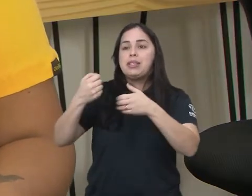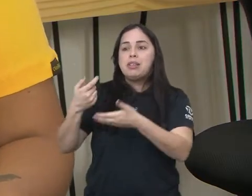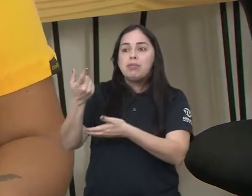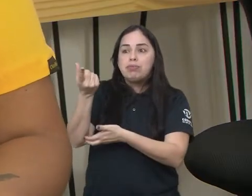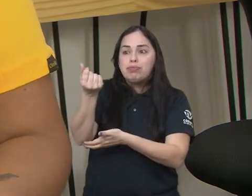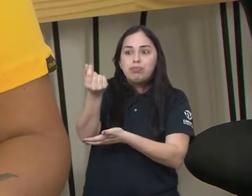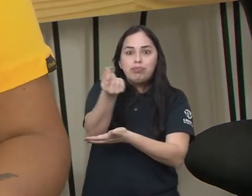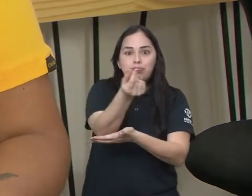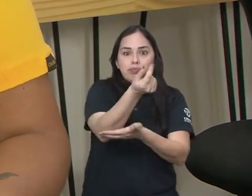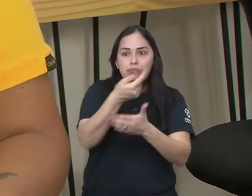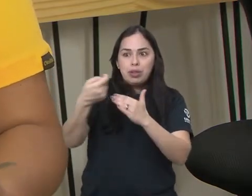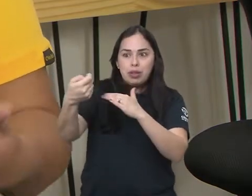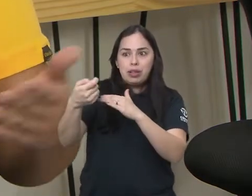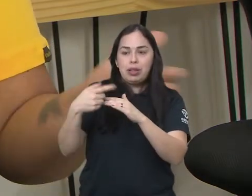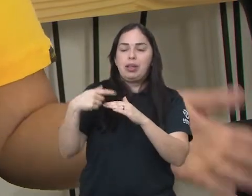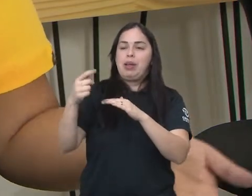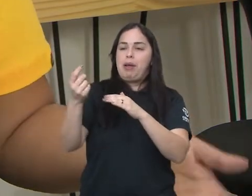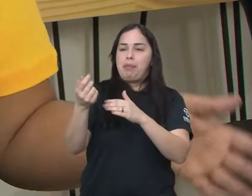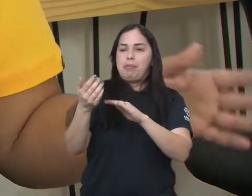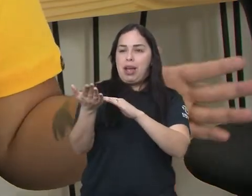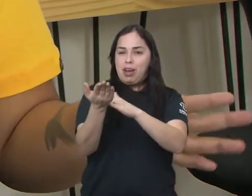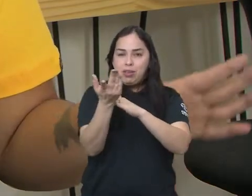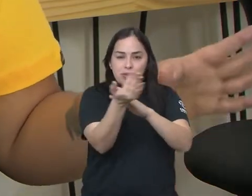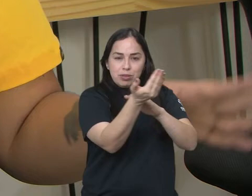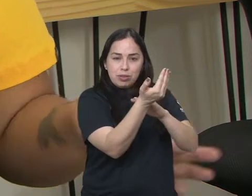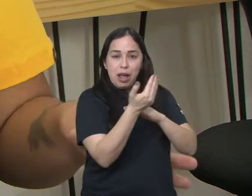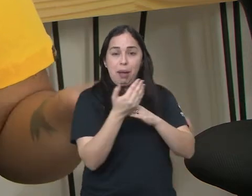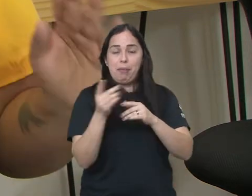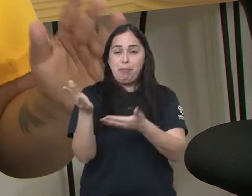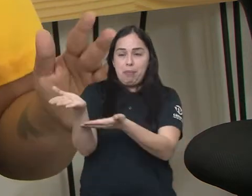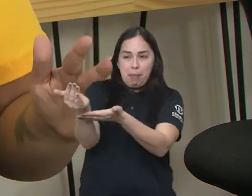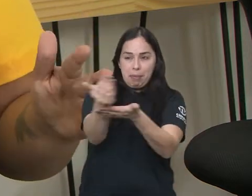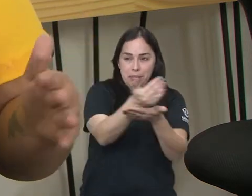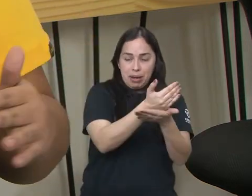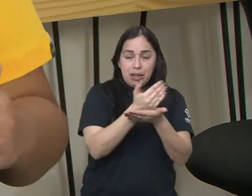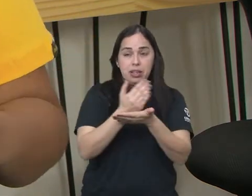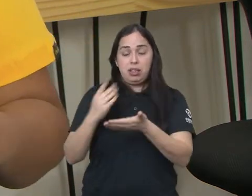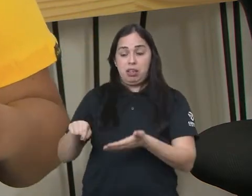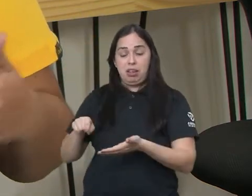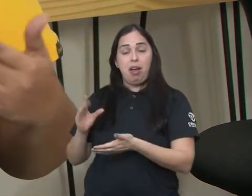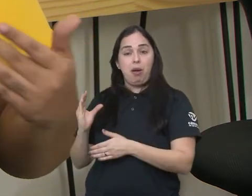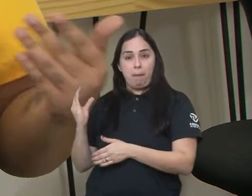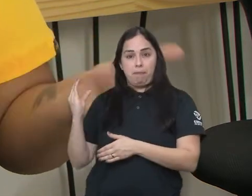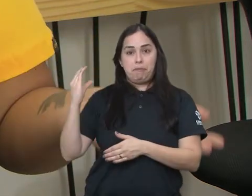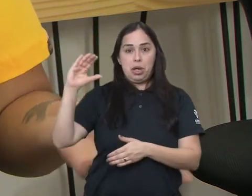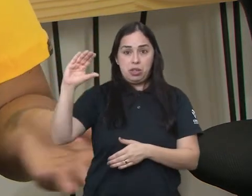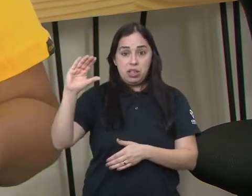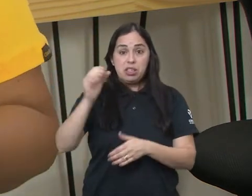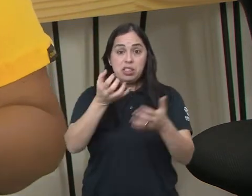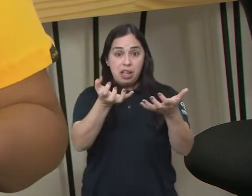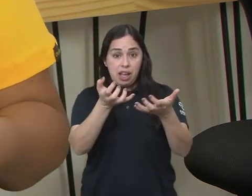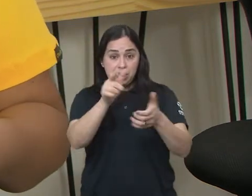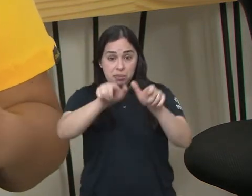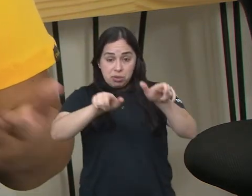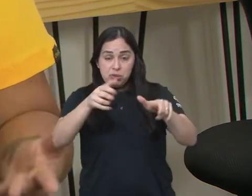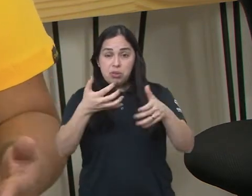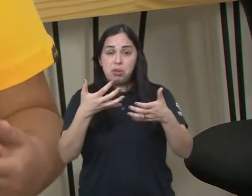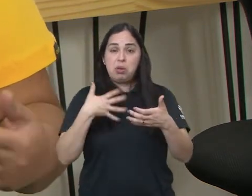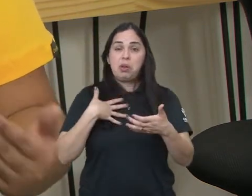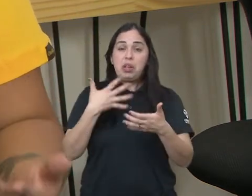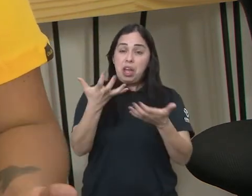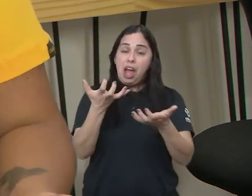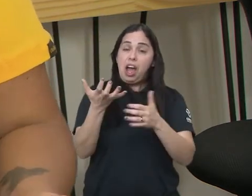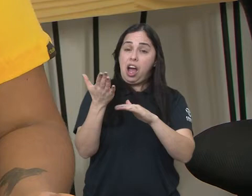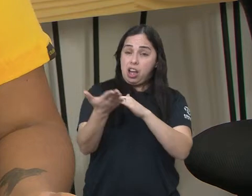financiamento coletivo, onde eu colocaria esse projeto lá na plataforma do Catarse. As pessoas que quiserem se